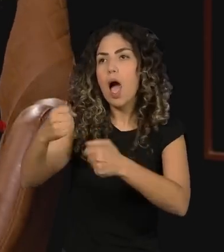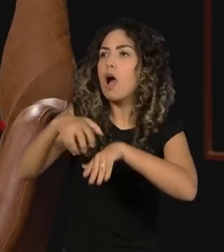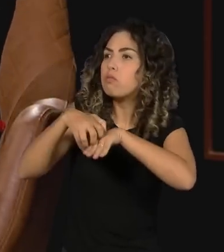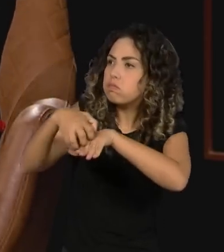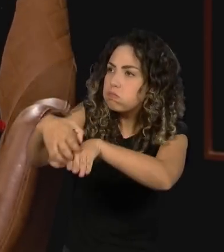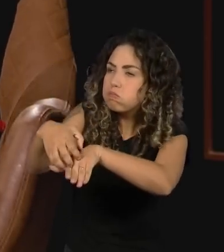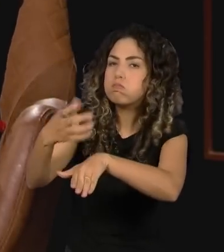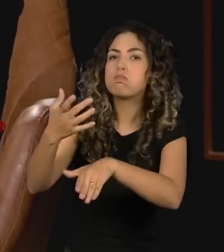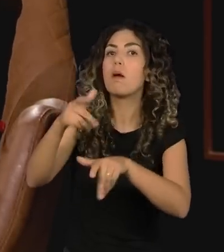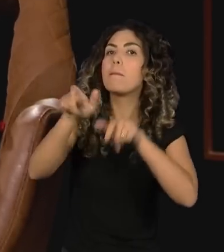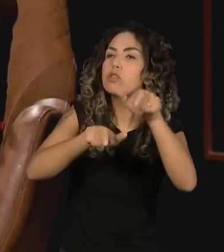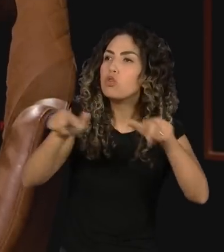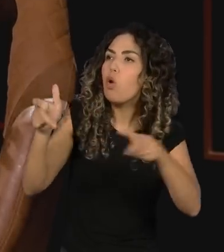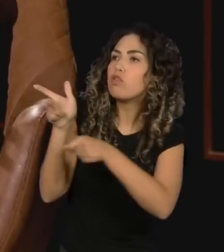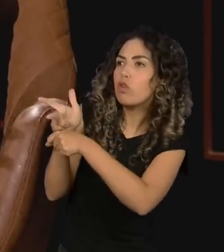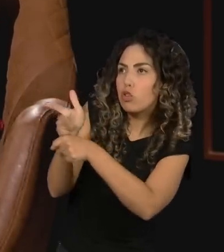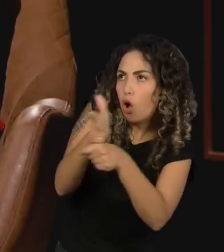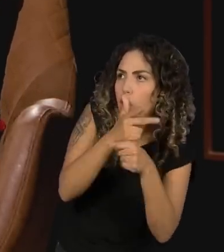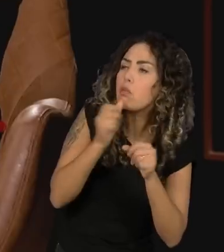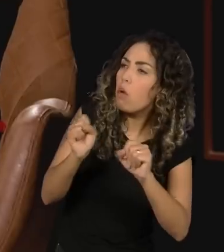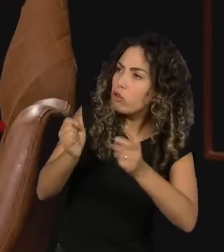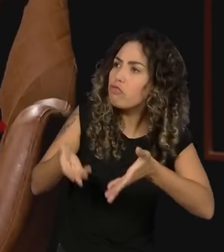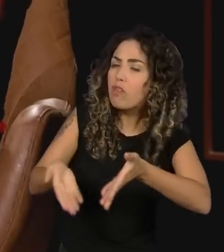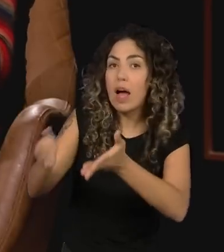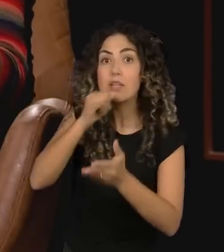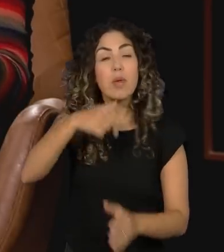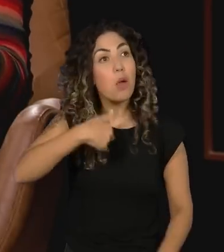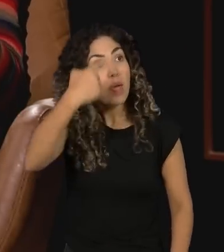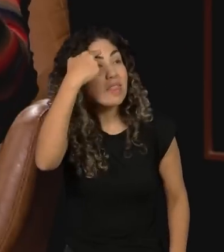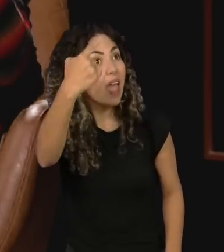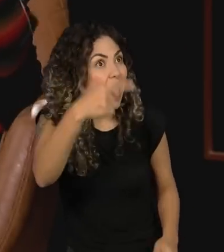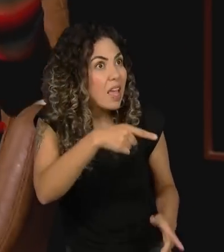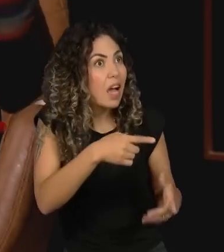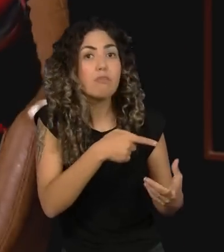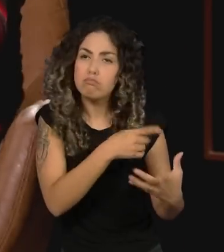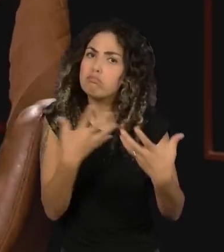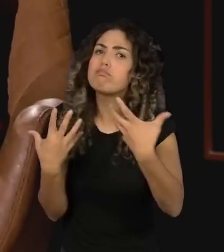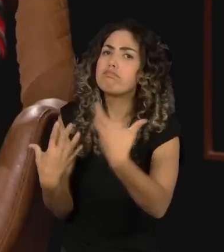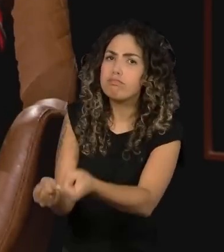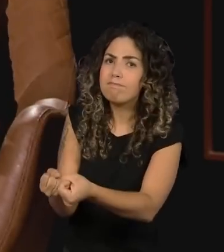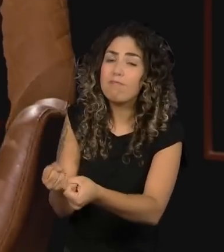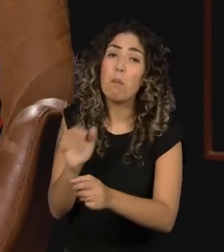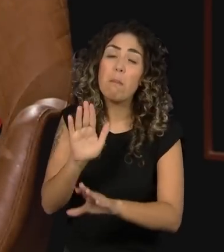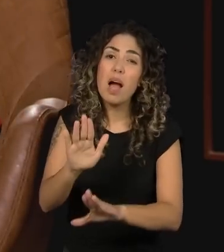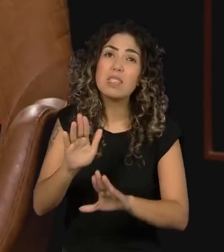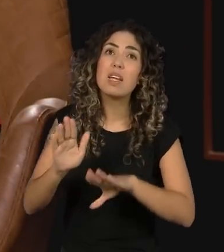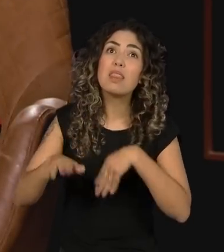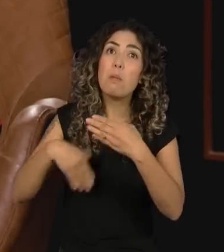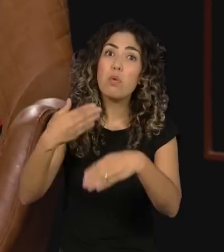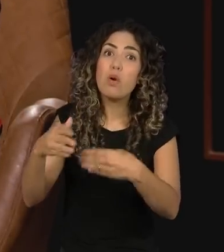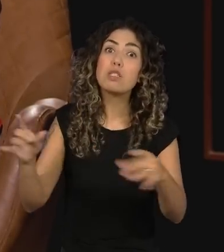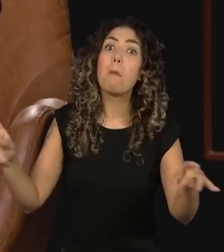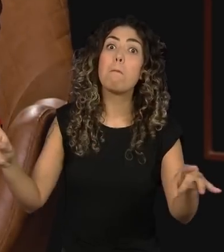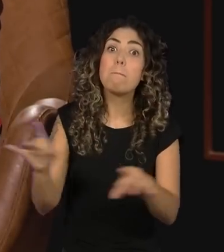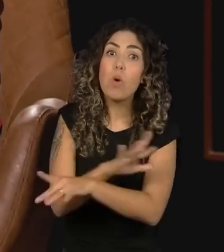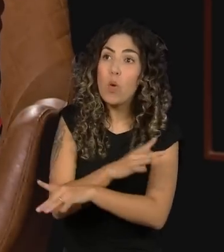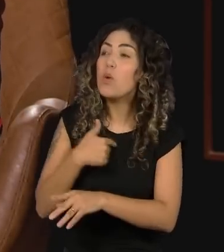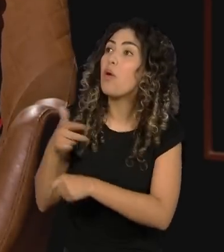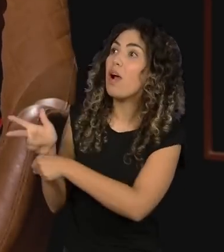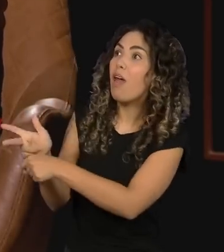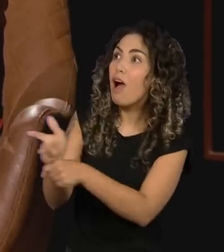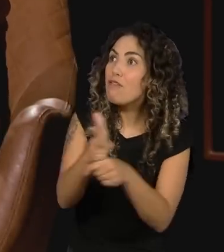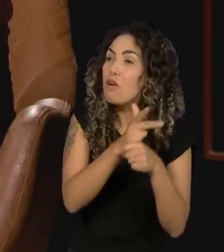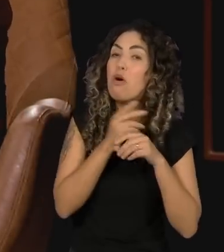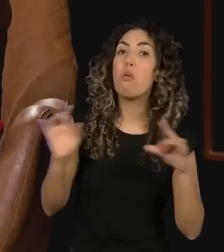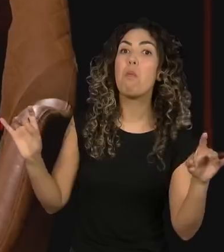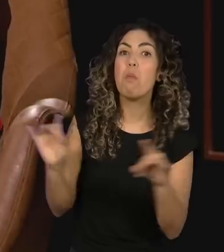e compravam a minha ideia, mas nem sempre a ideia, depois de pronta, era editada. E